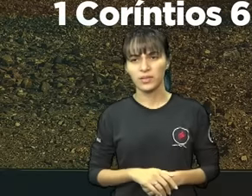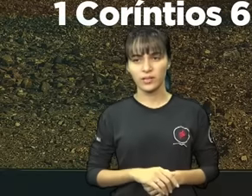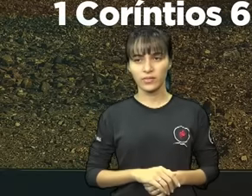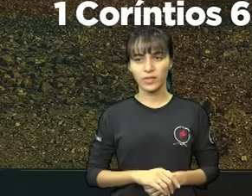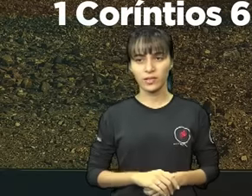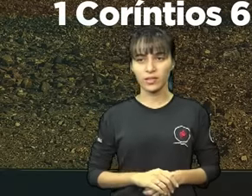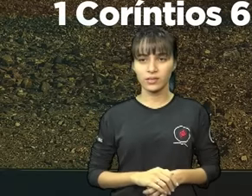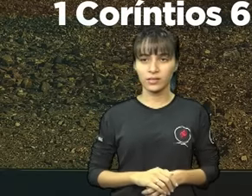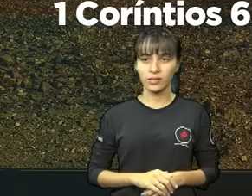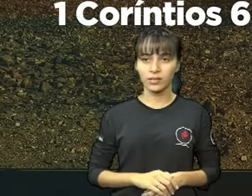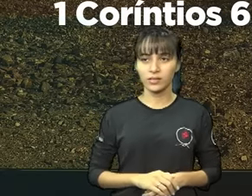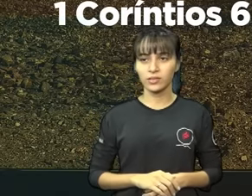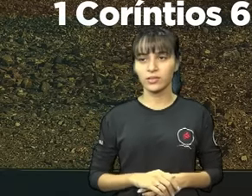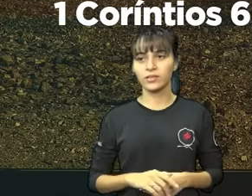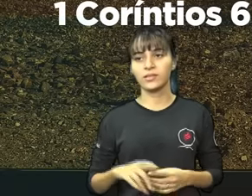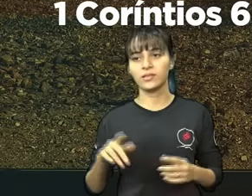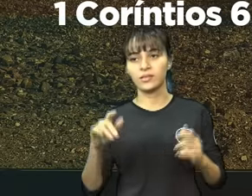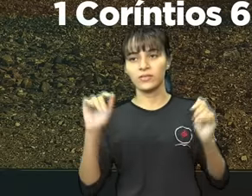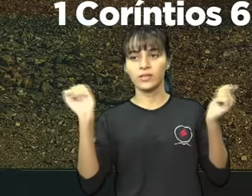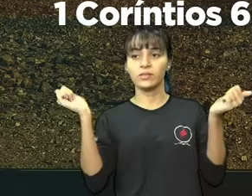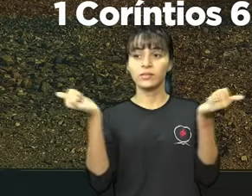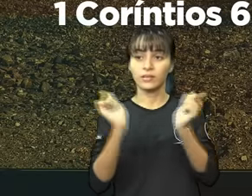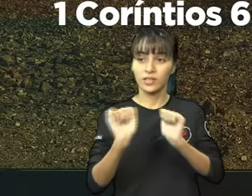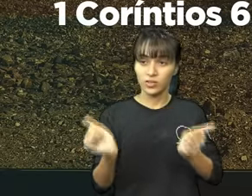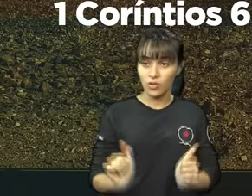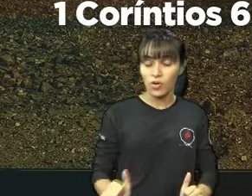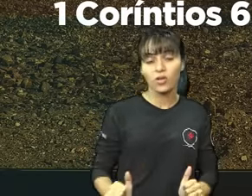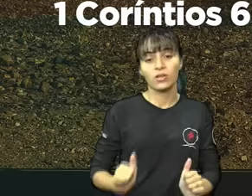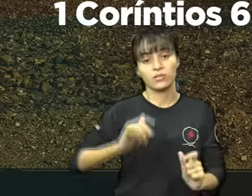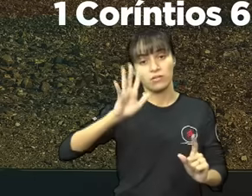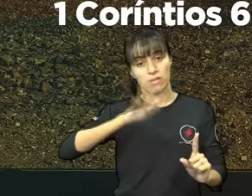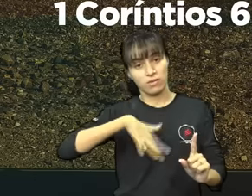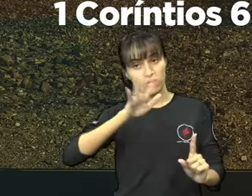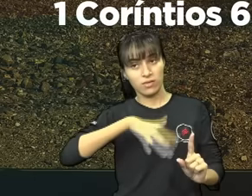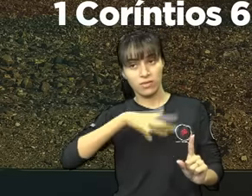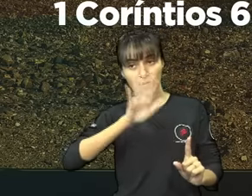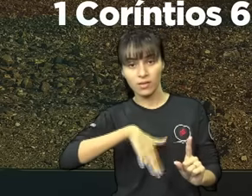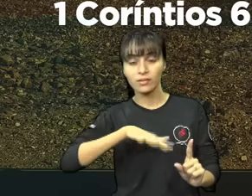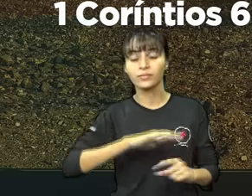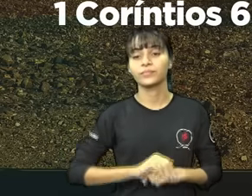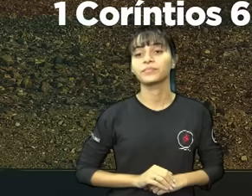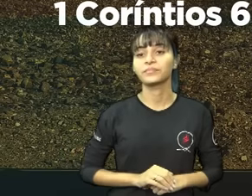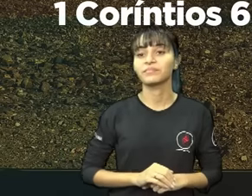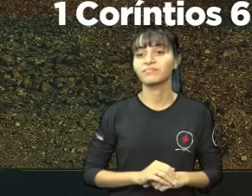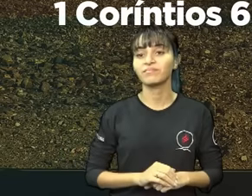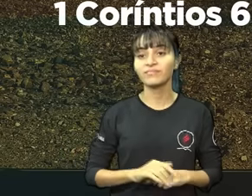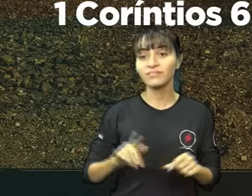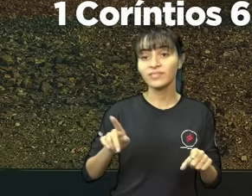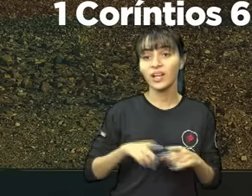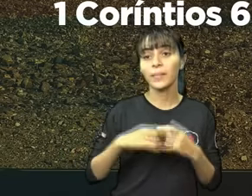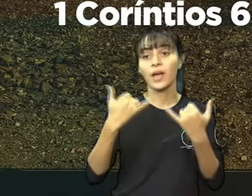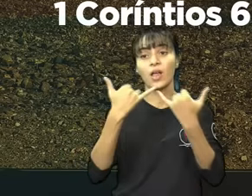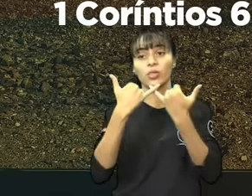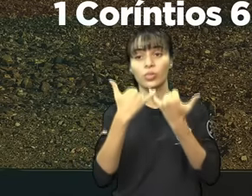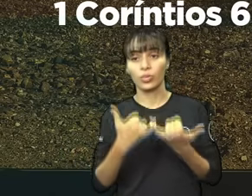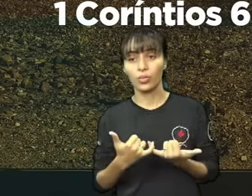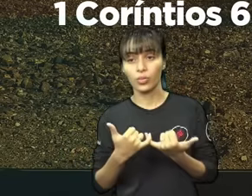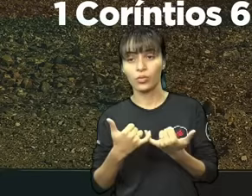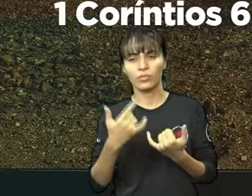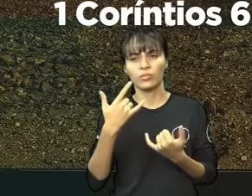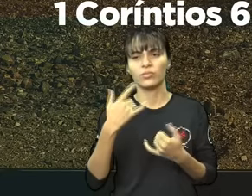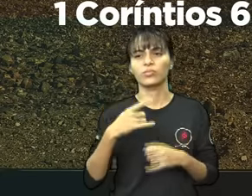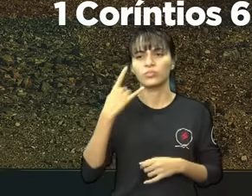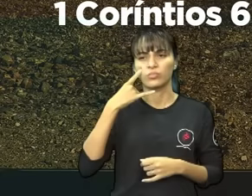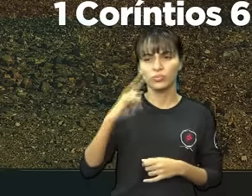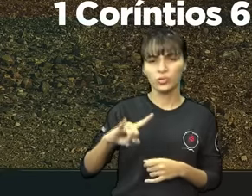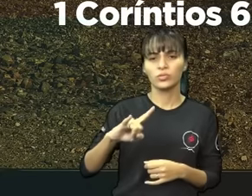nem os idólatras que adoram Ídolos não sei o que tô falando nem os adúlteros os